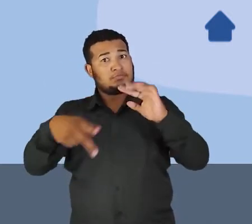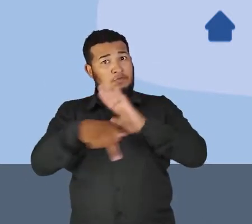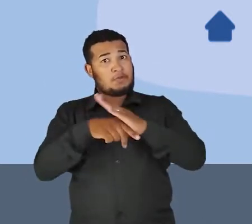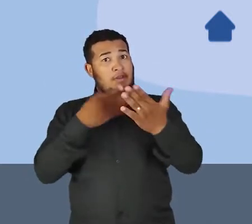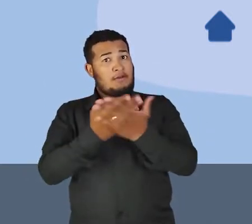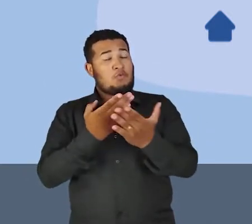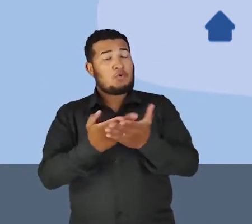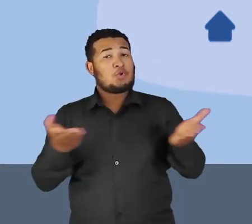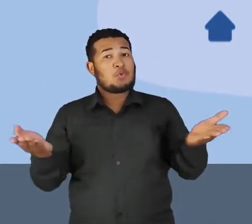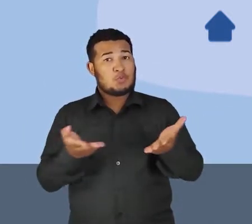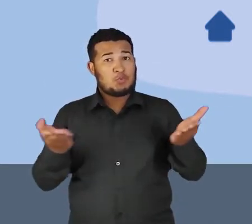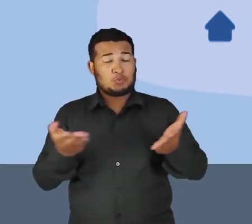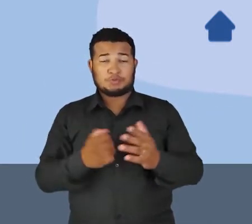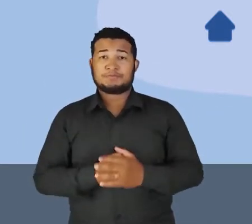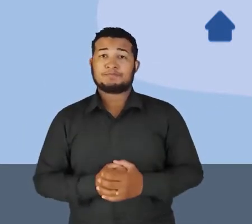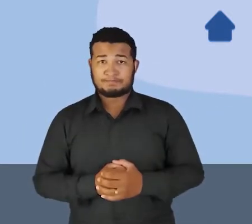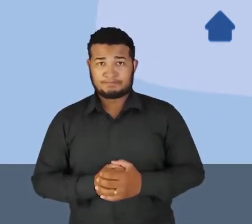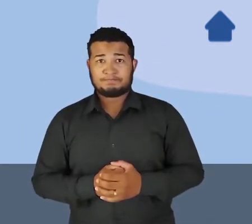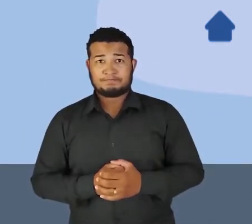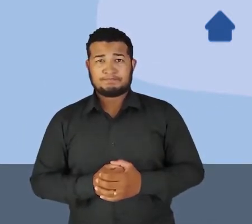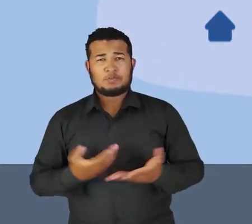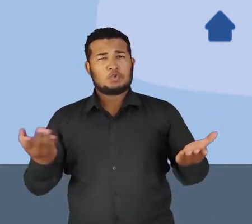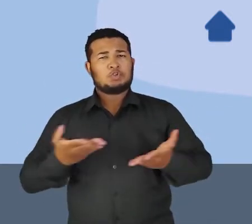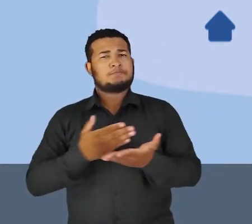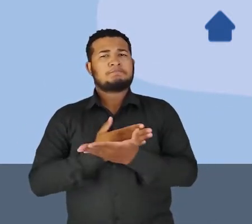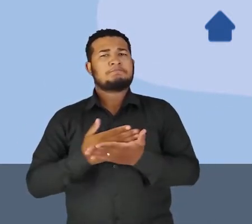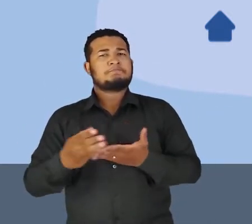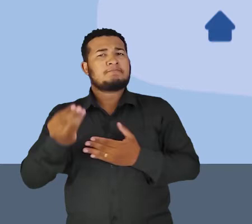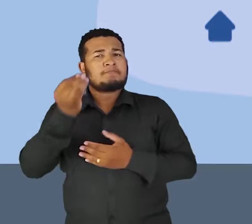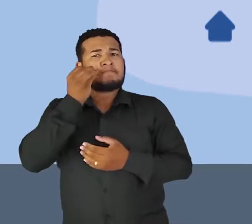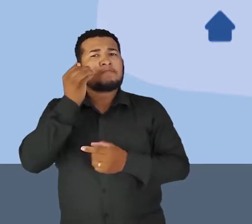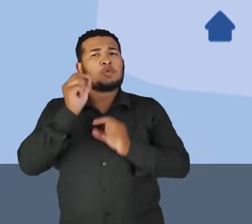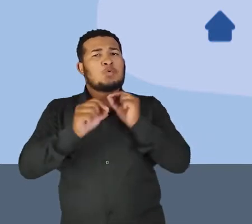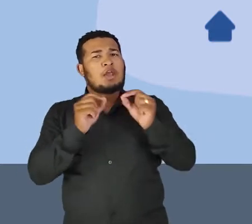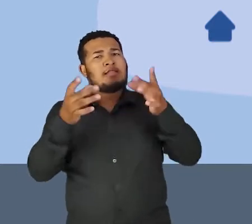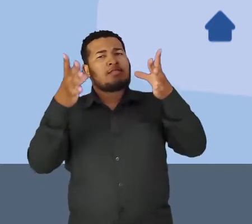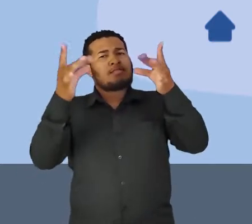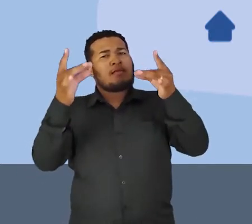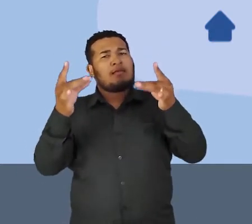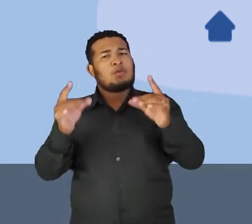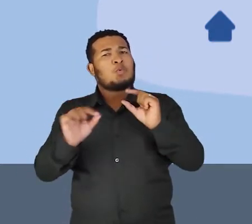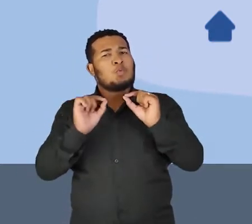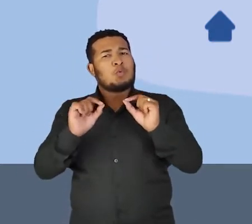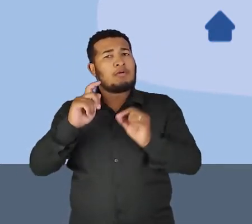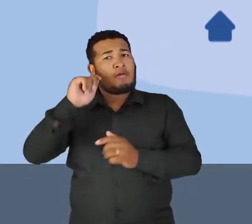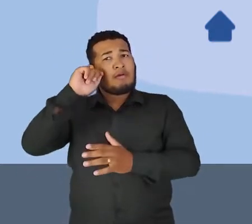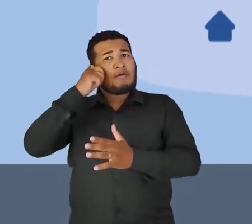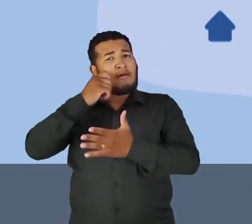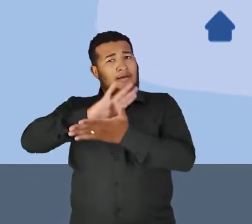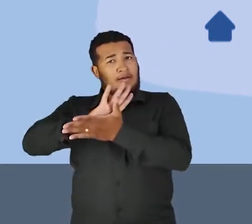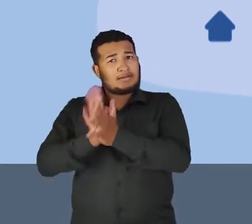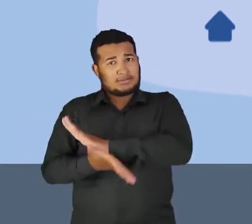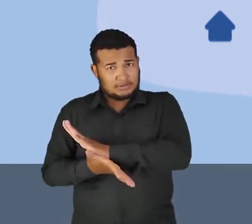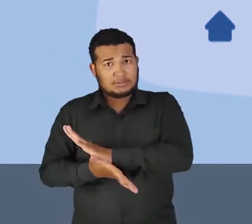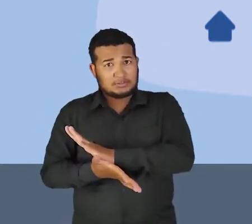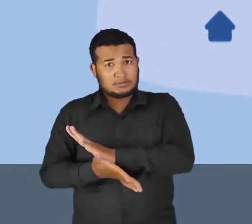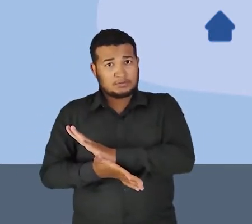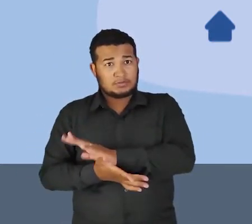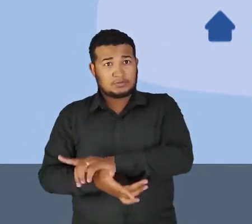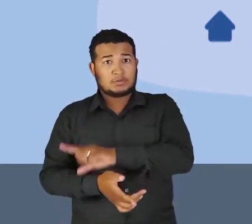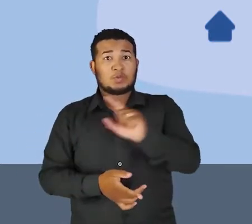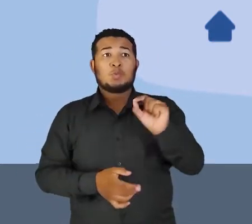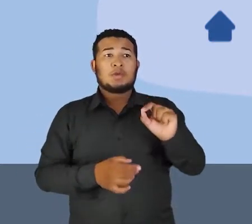nossa aula. Nós vamos começar tentando definir o que é racismo e o que é